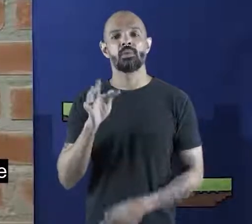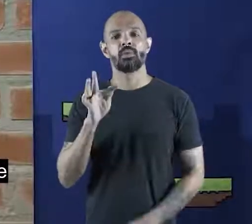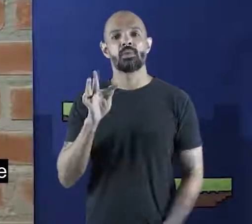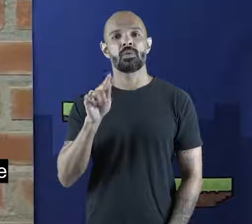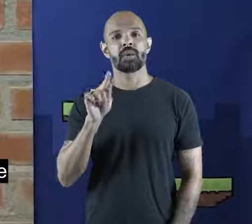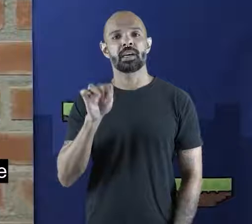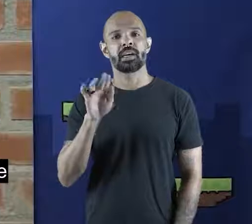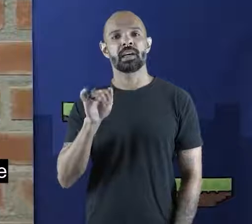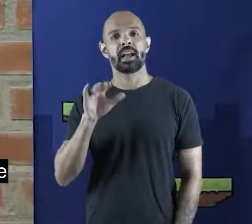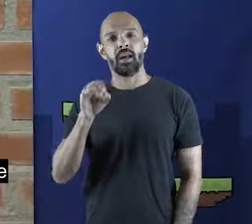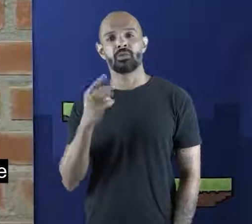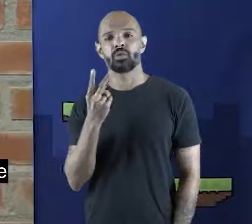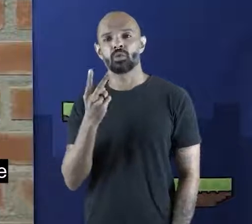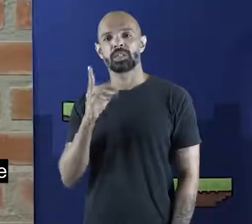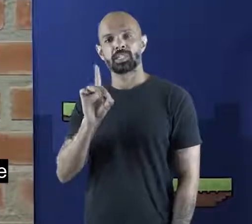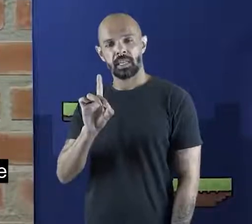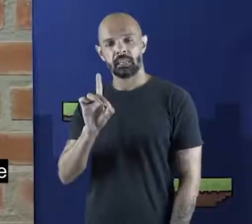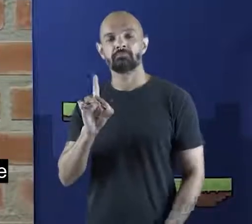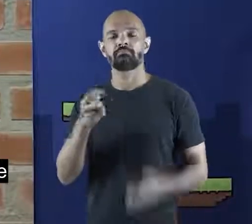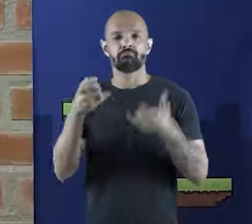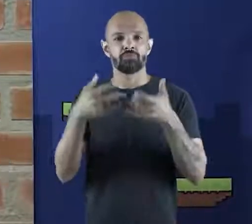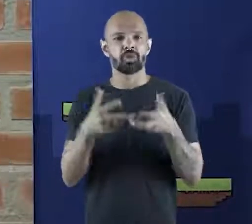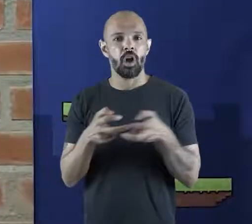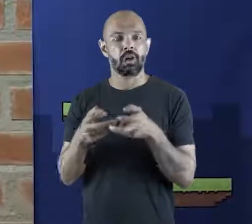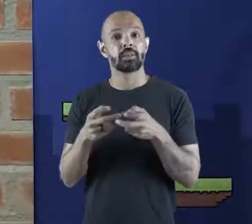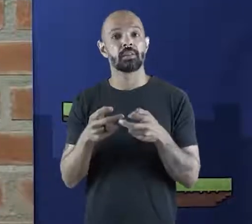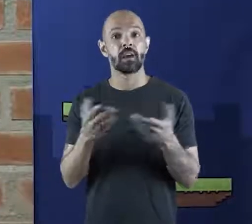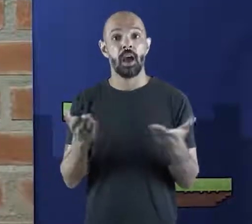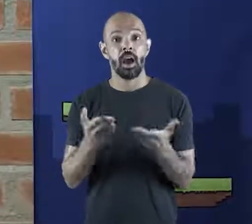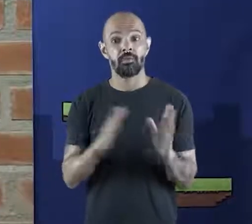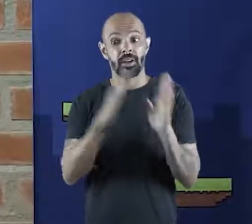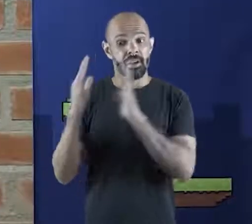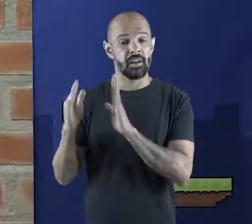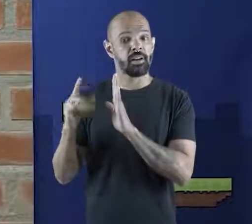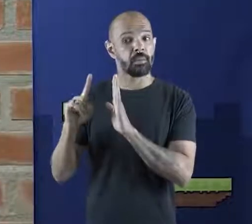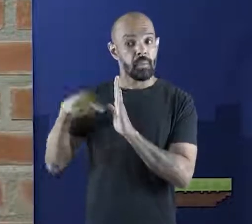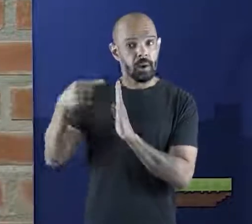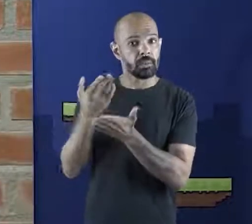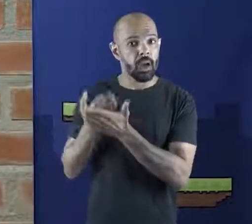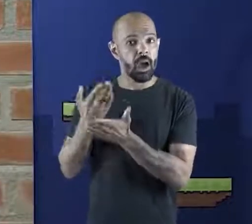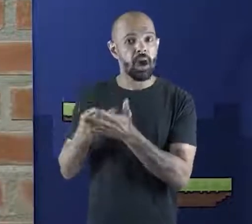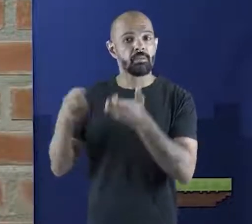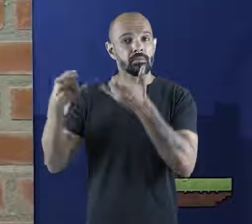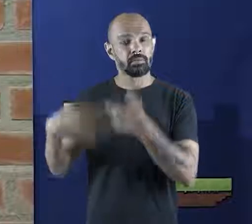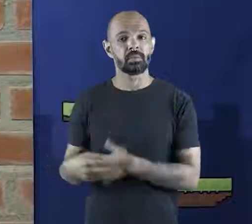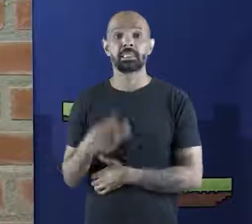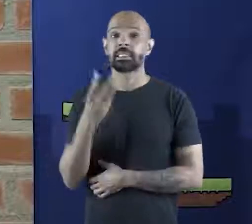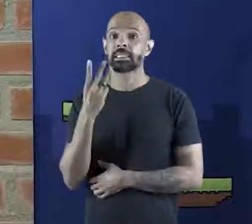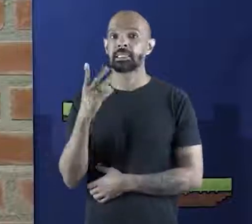dando essa parte inicial sobre arte em jogos. E agora a gente vai falar na próxima aula sobre os